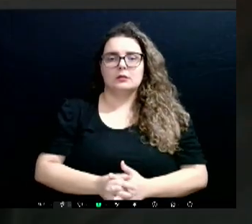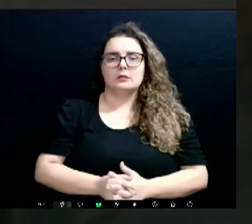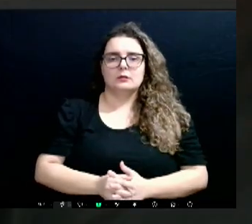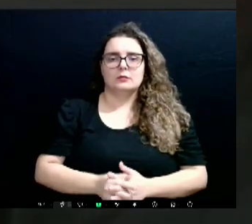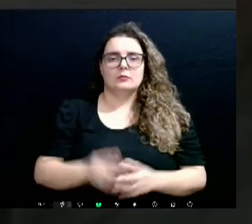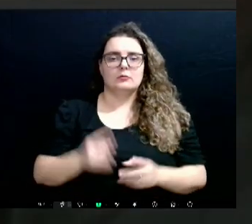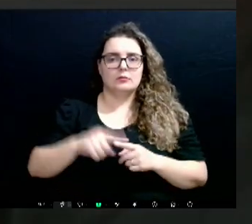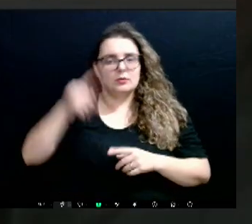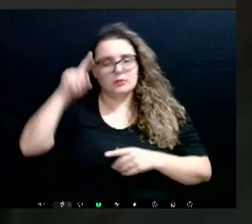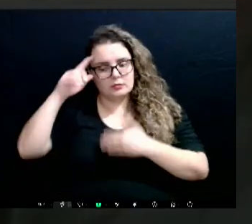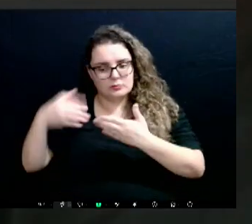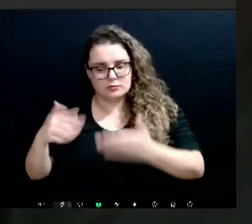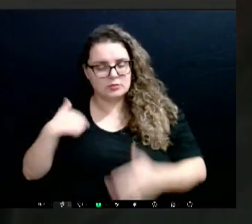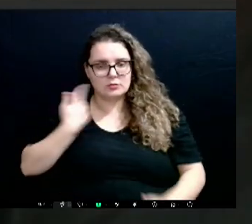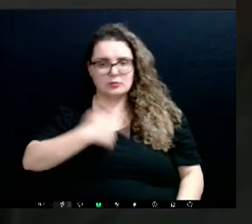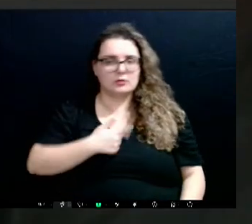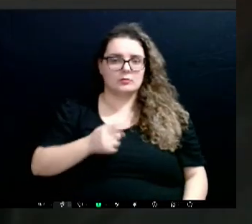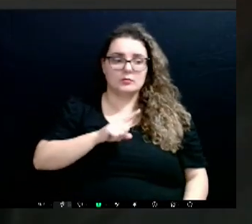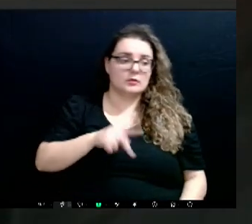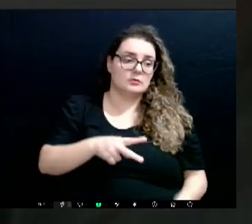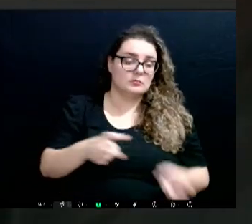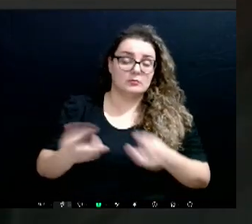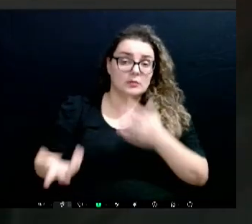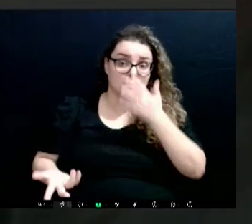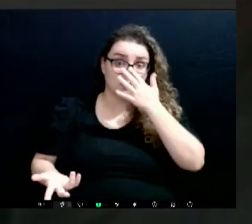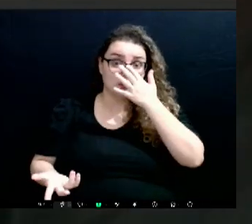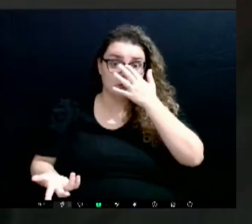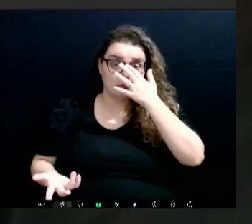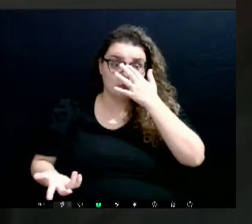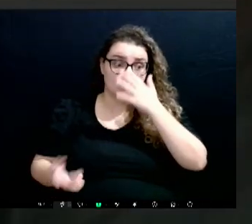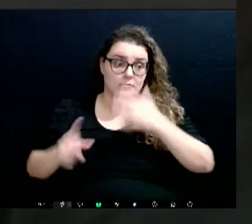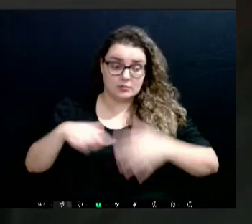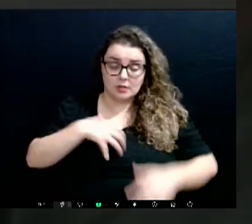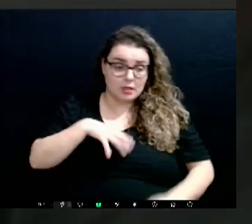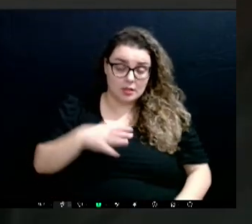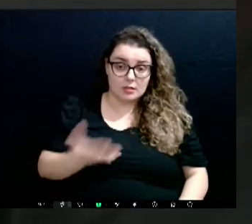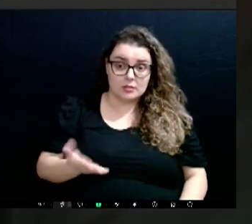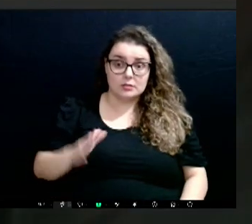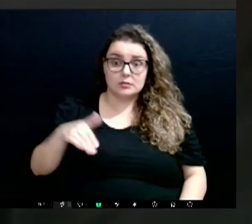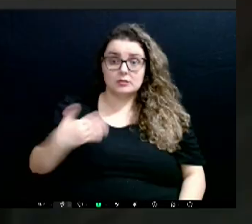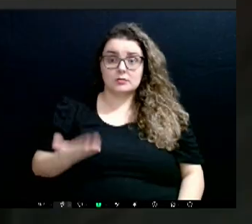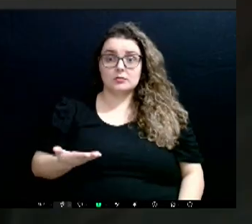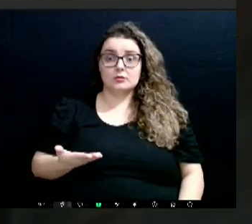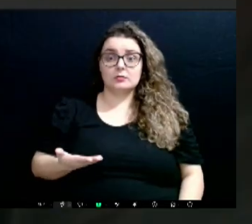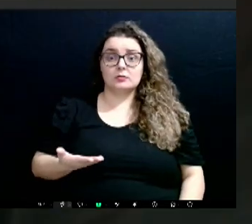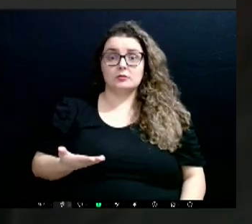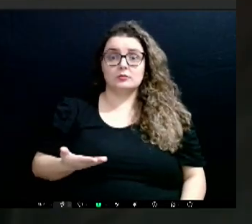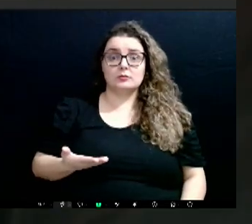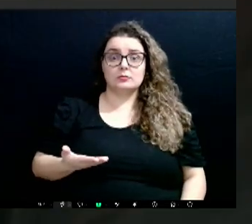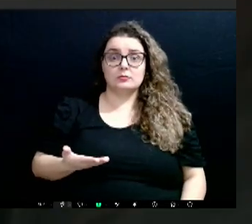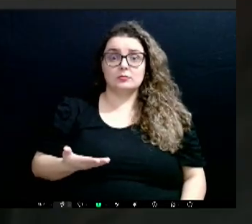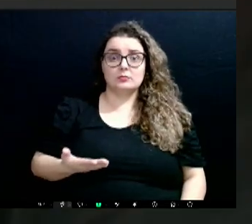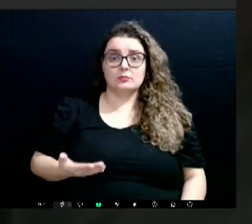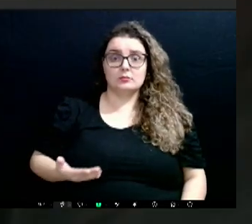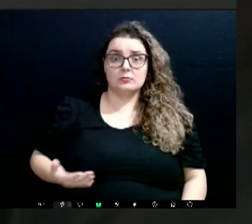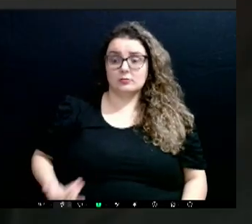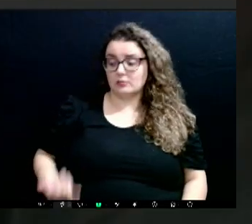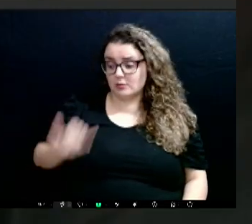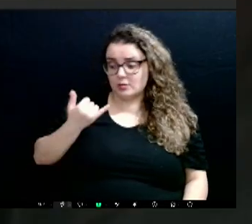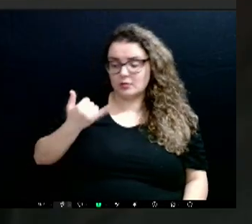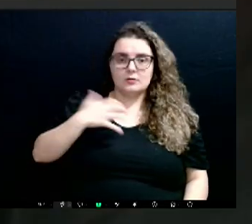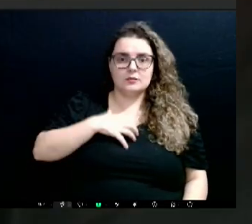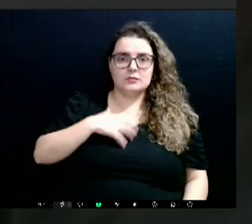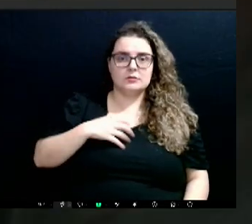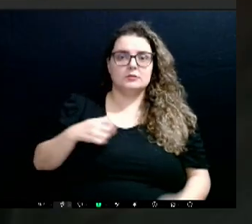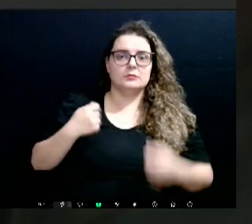e a gente nem percebeu, mas e é isso, quando você tá no celular não tá perto, você sente a necessidade de